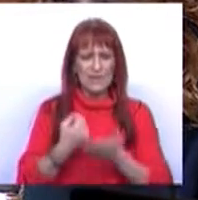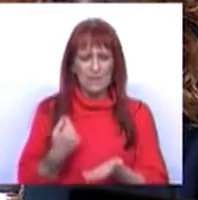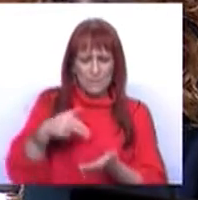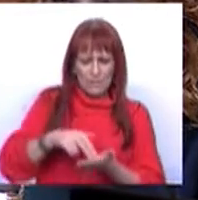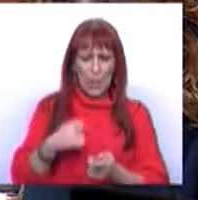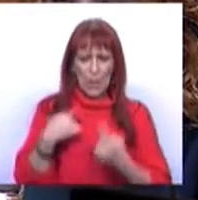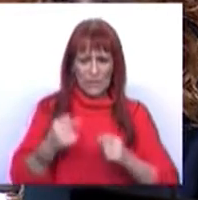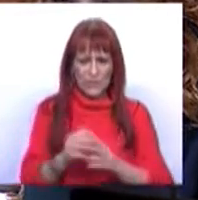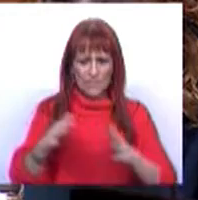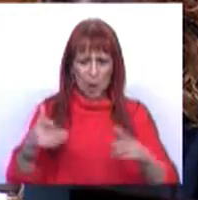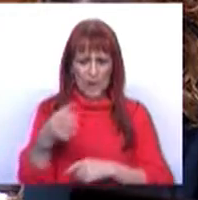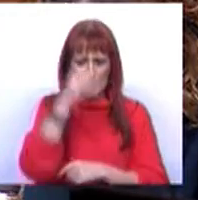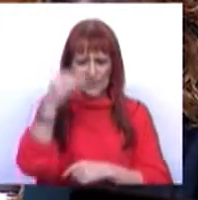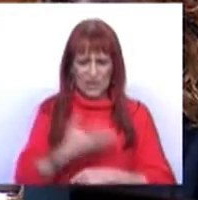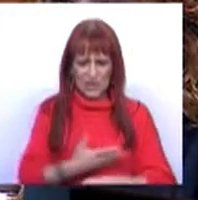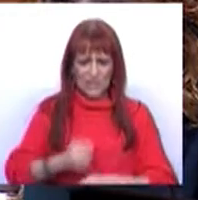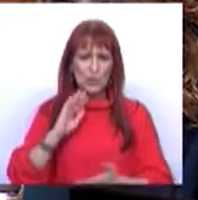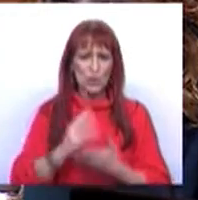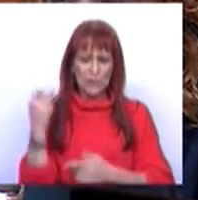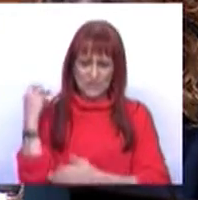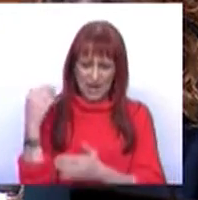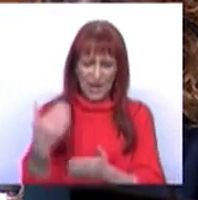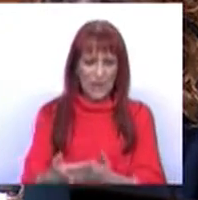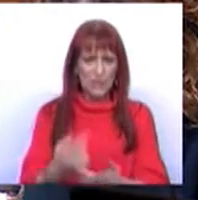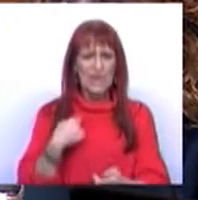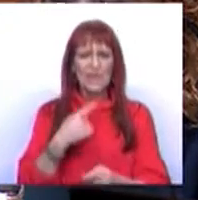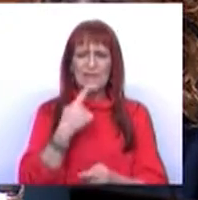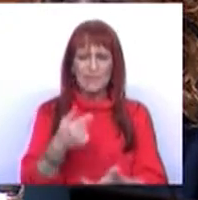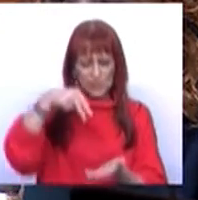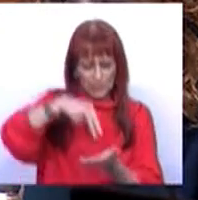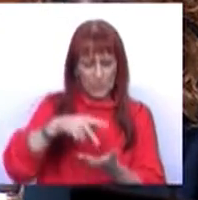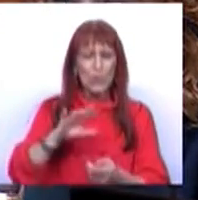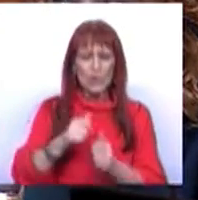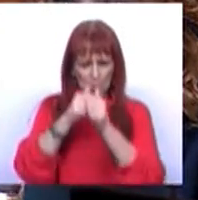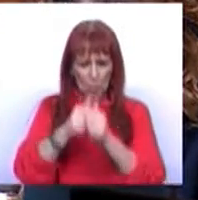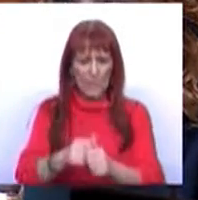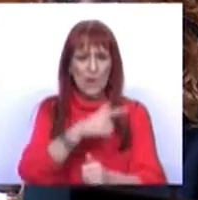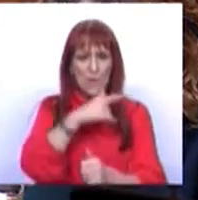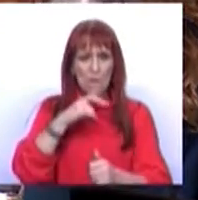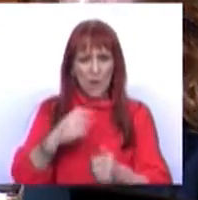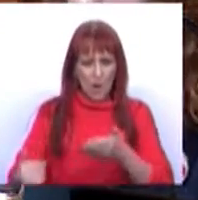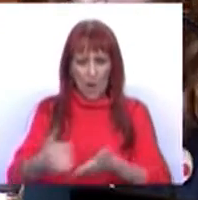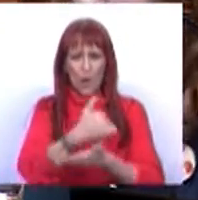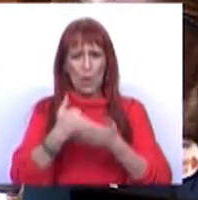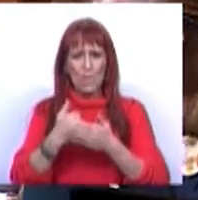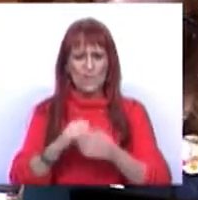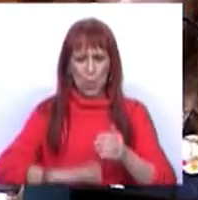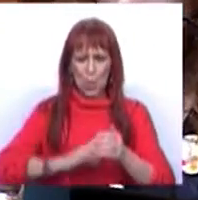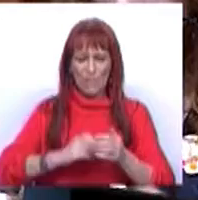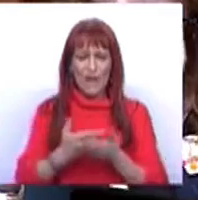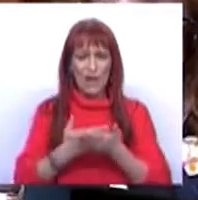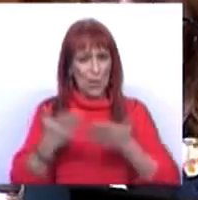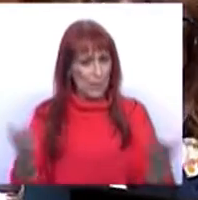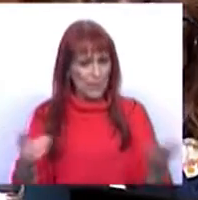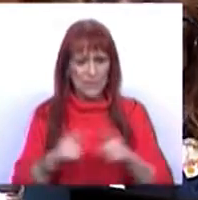quando tivemos uma das menores taxas de desemprego das últimas décadas. Dissemos presente quando cumprimos o compromisso de recuperação da confiança na